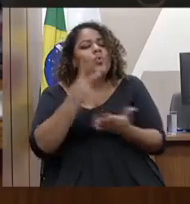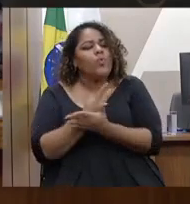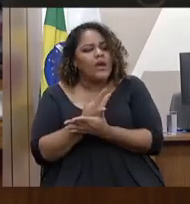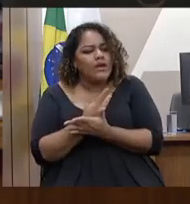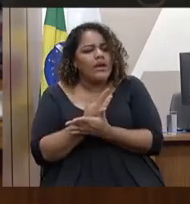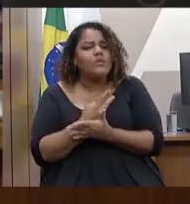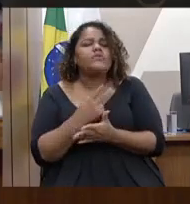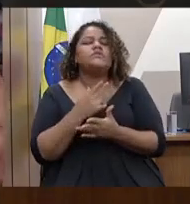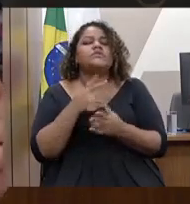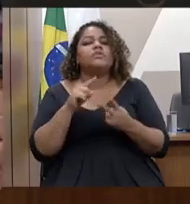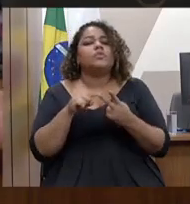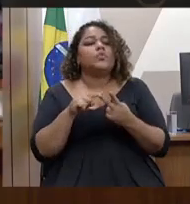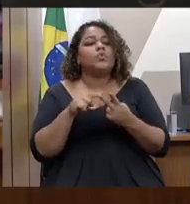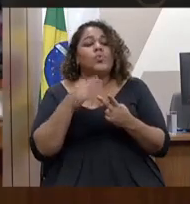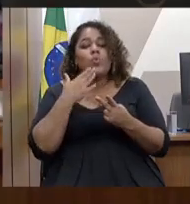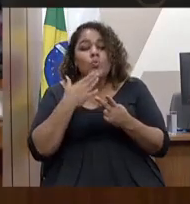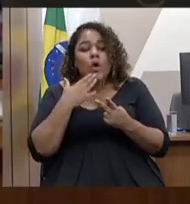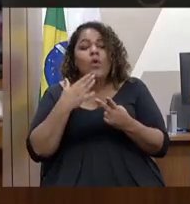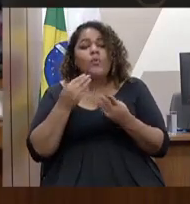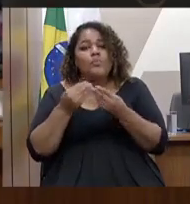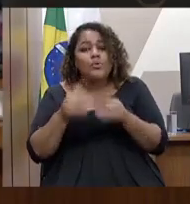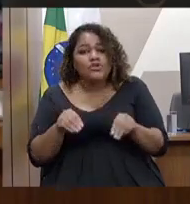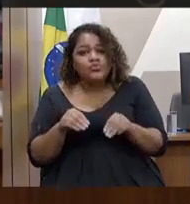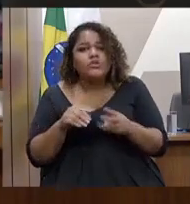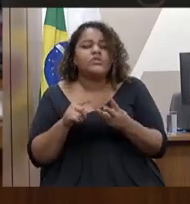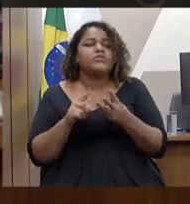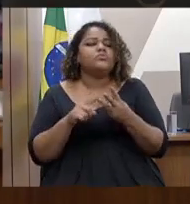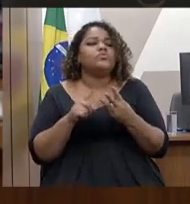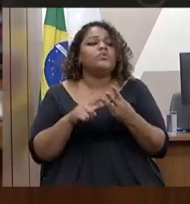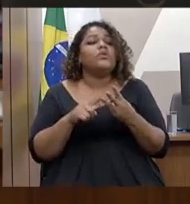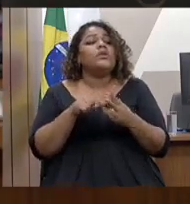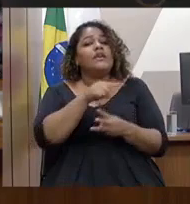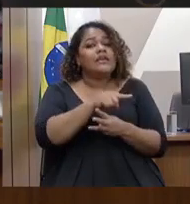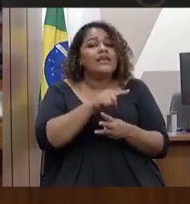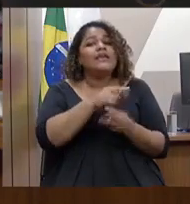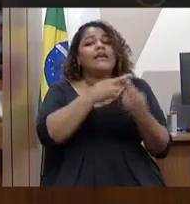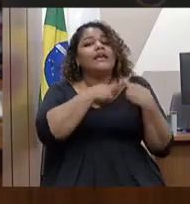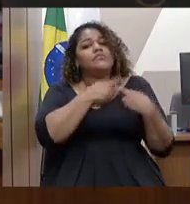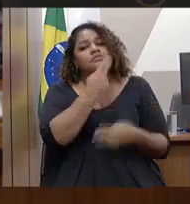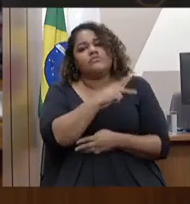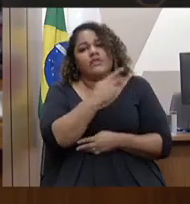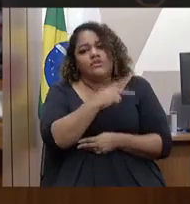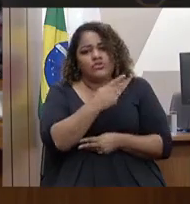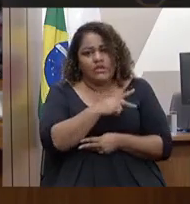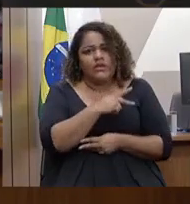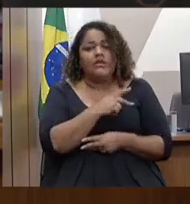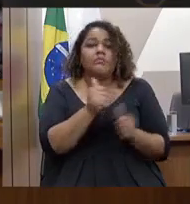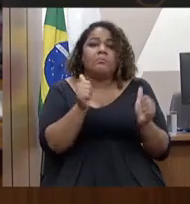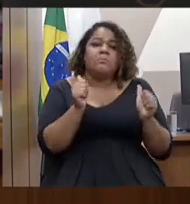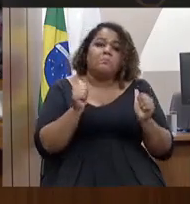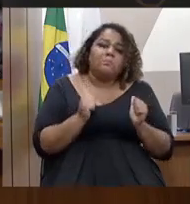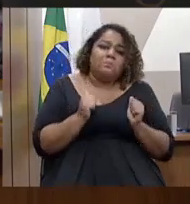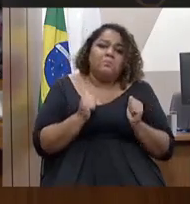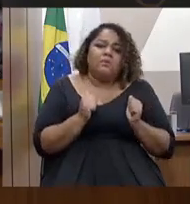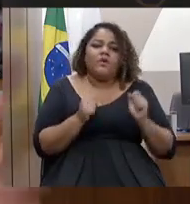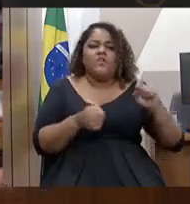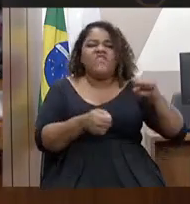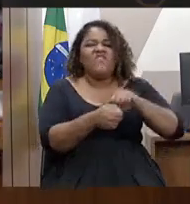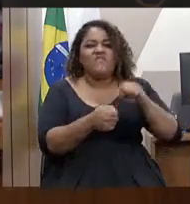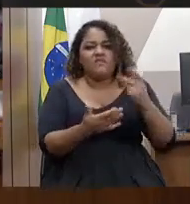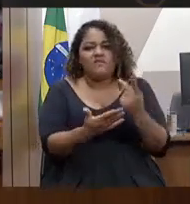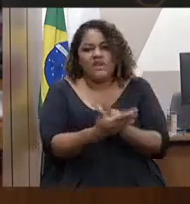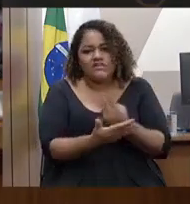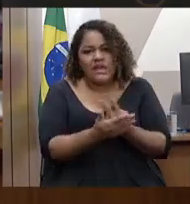empregador seja por ação por omissão por negligência ou por imprudência e muitas vezes não isso